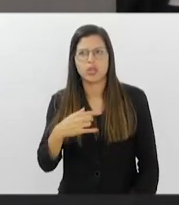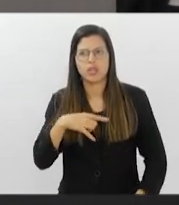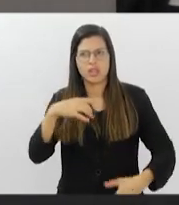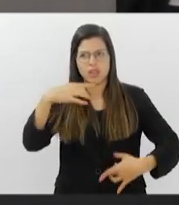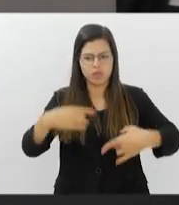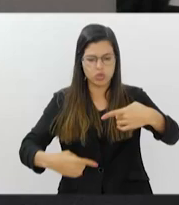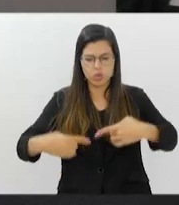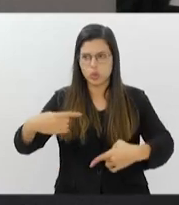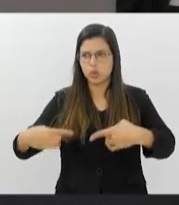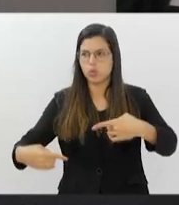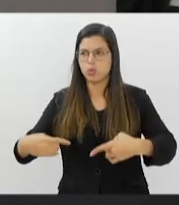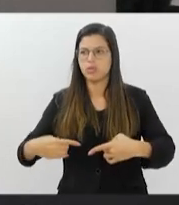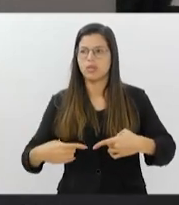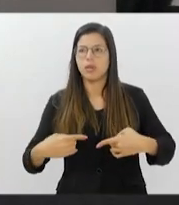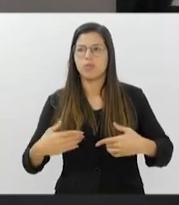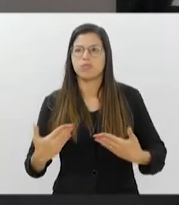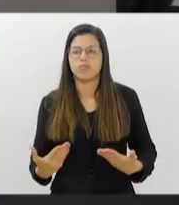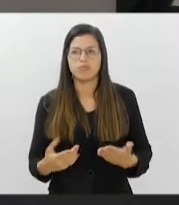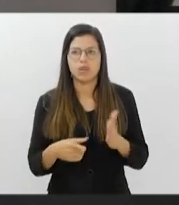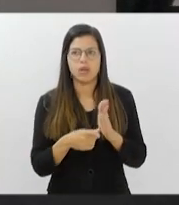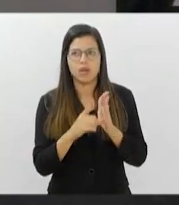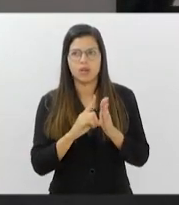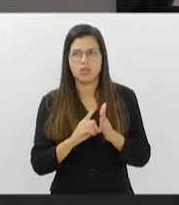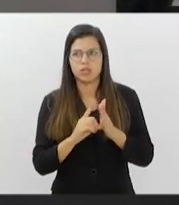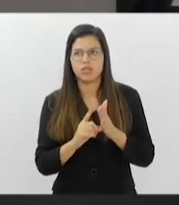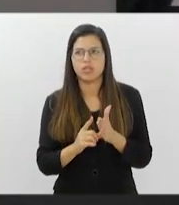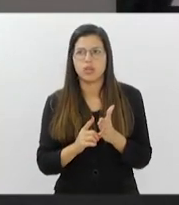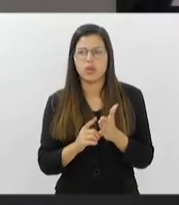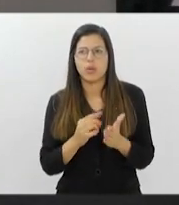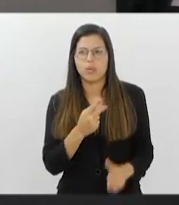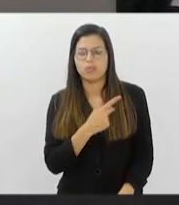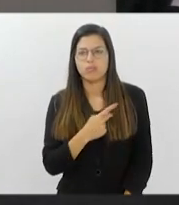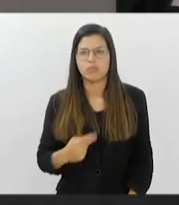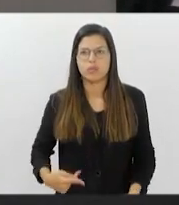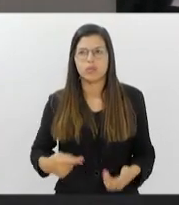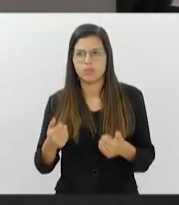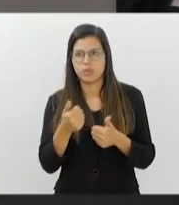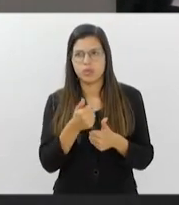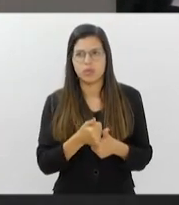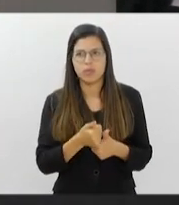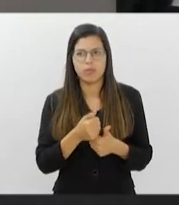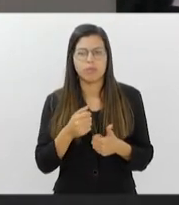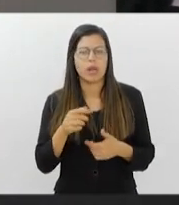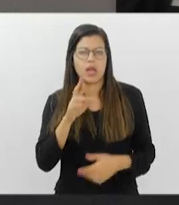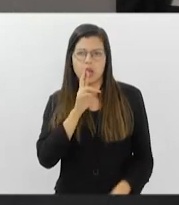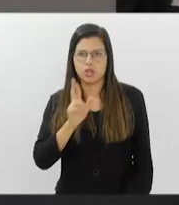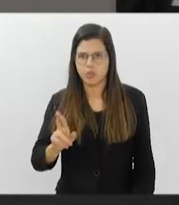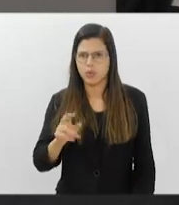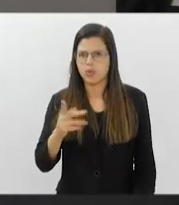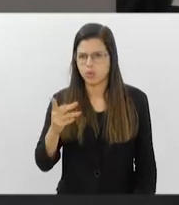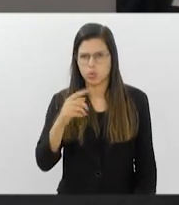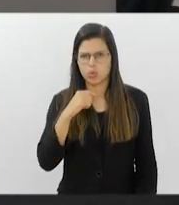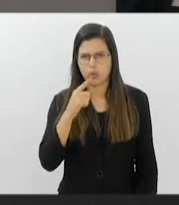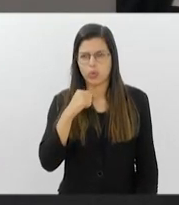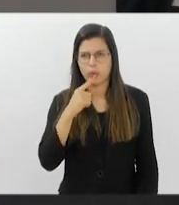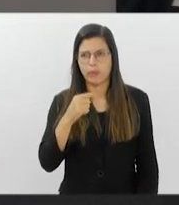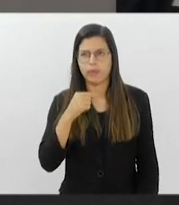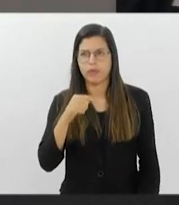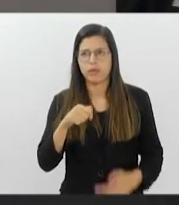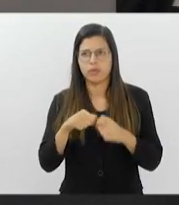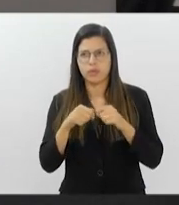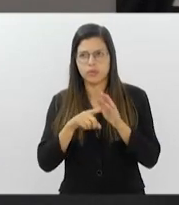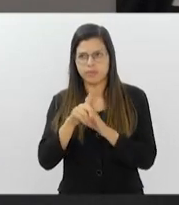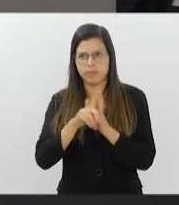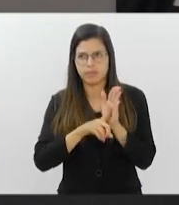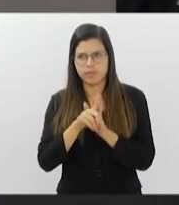discussões. Então, antes de eu devolver a presidência, para tirar a dúvida, eu vou votar fora, mas eu faço a pesquisa, e, viu,